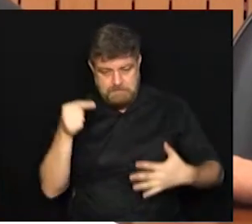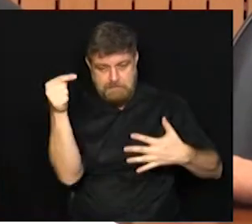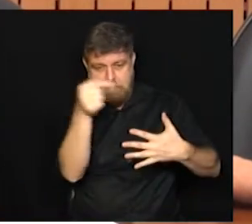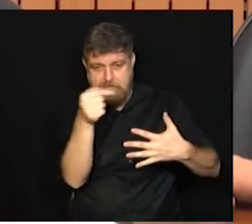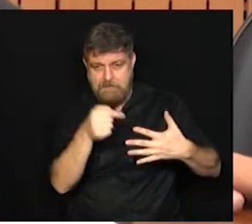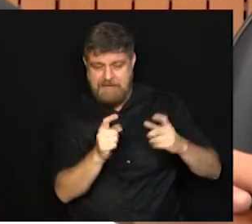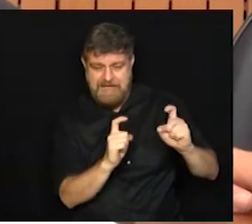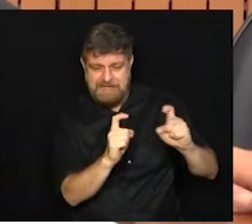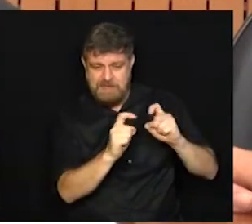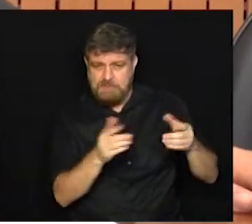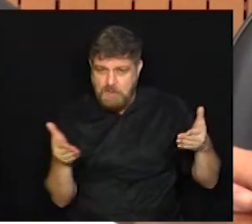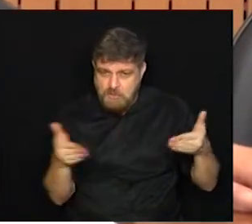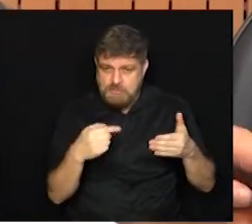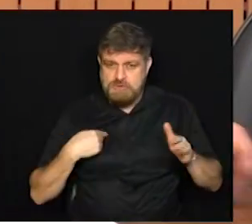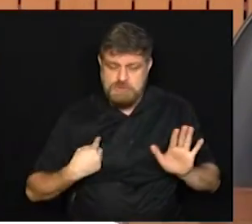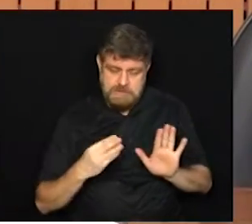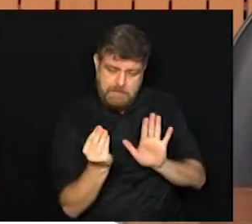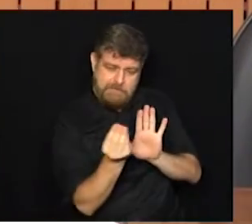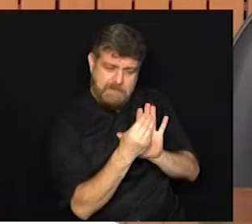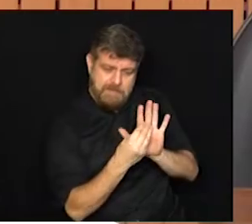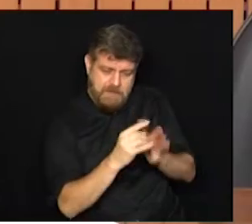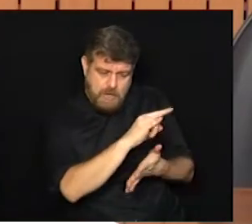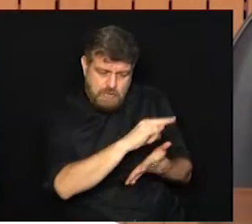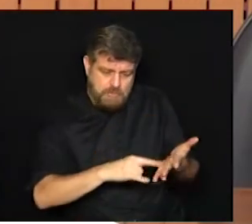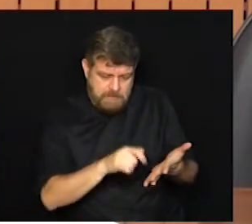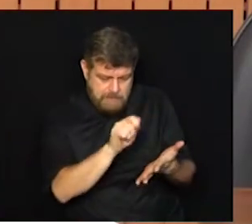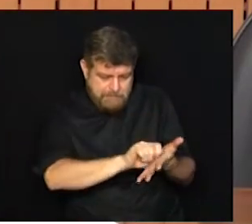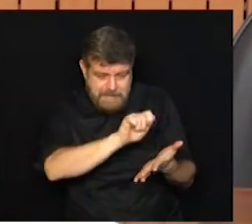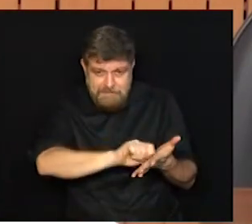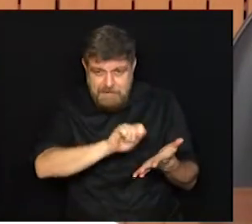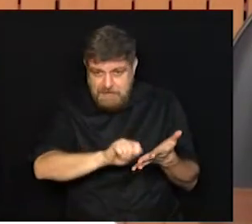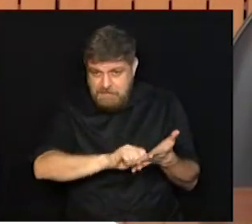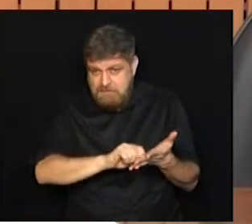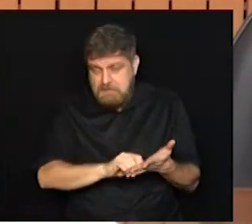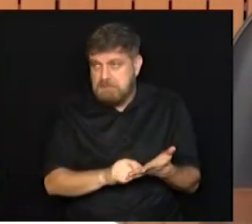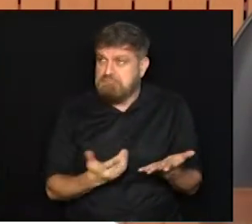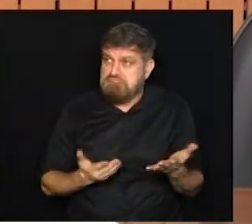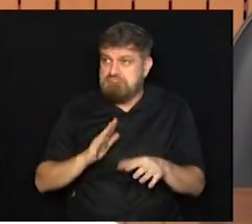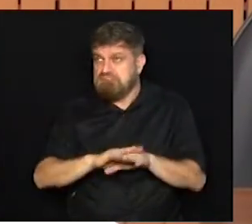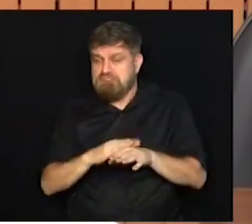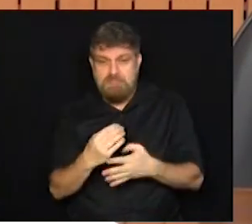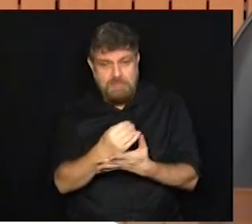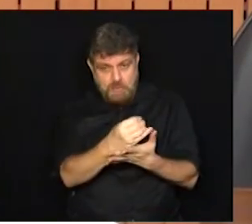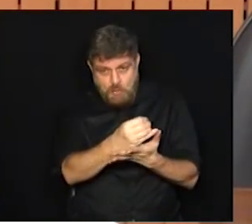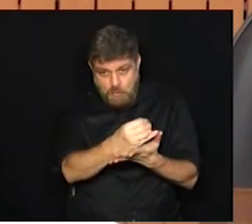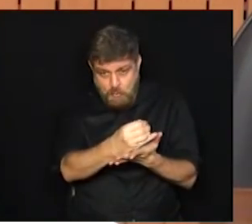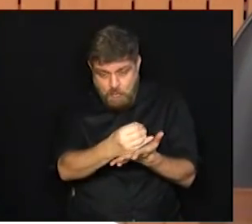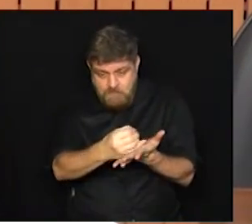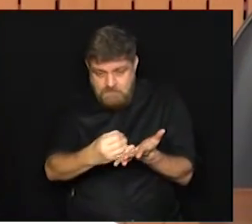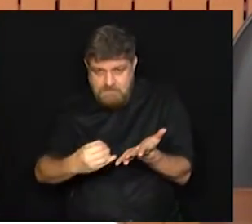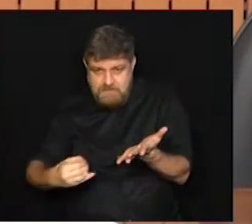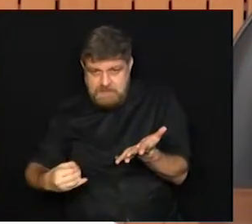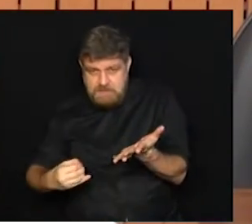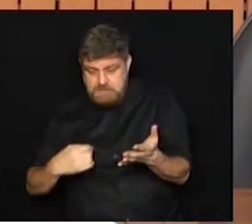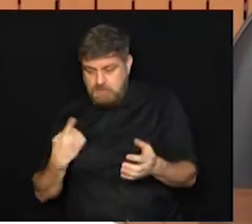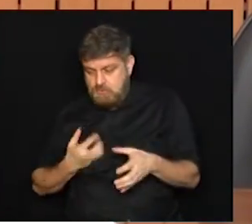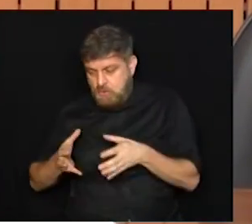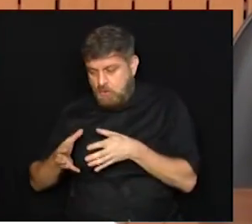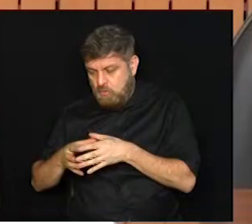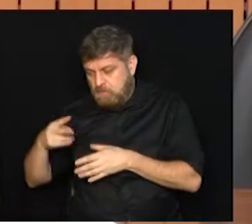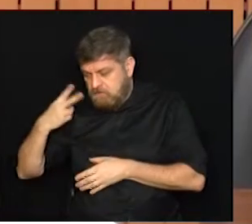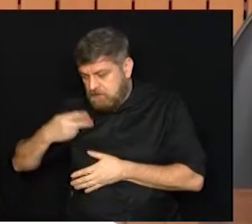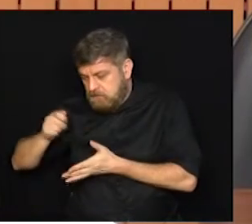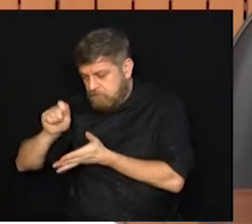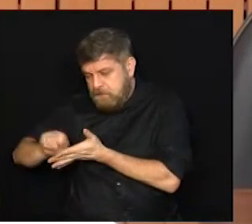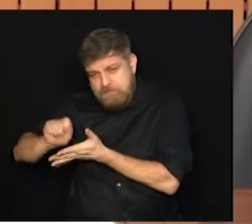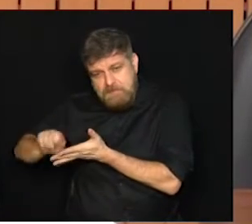reunião, que a gente pudesse colocar num documento, encaminhasse como ofício ou indicação da comissão,